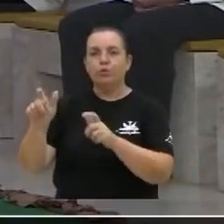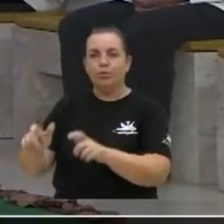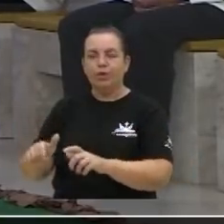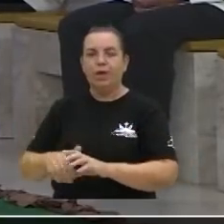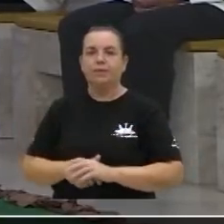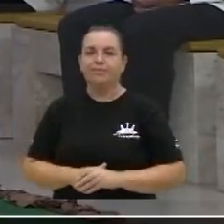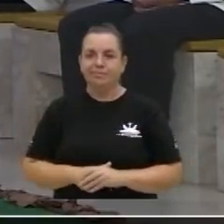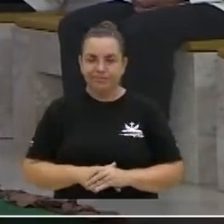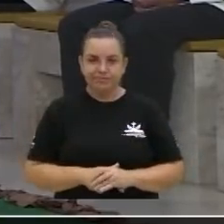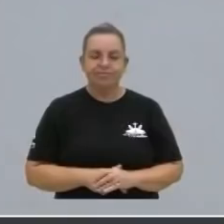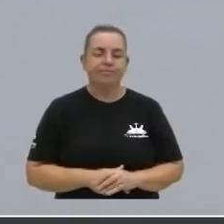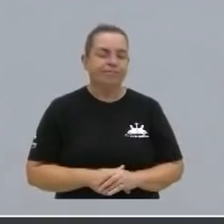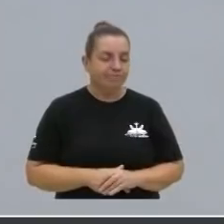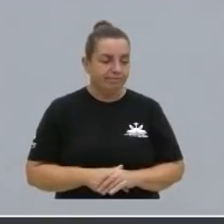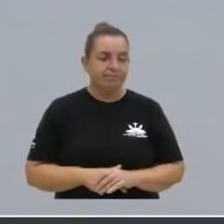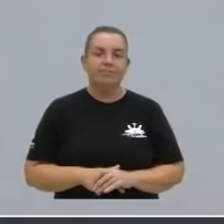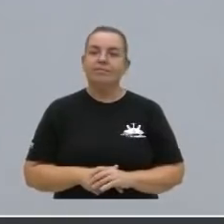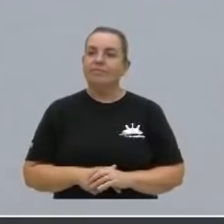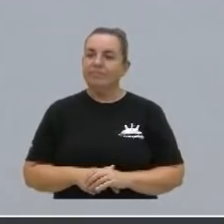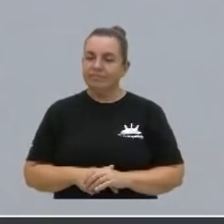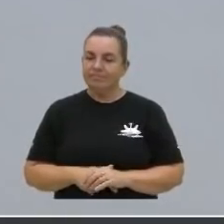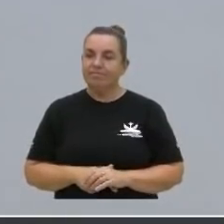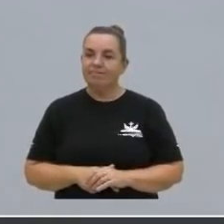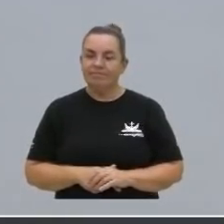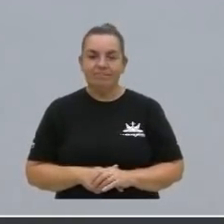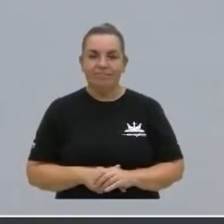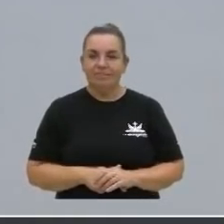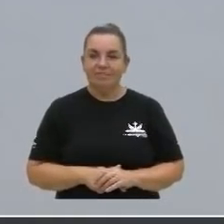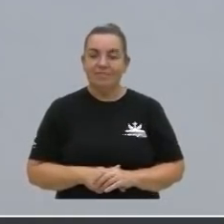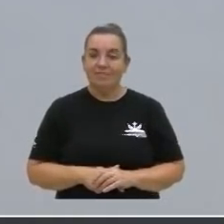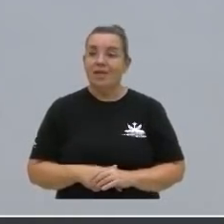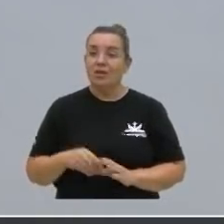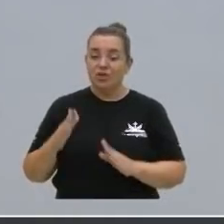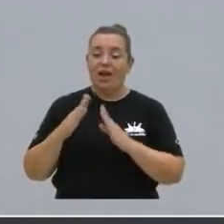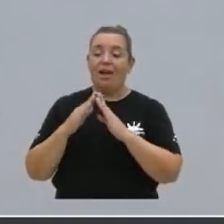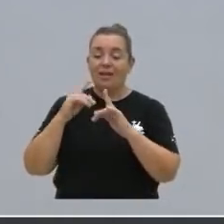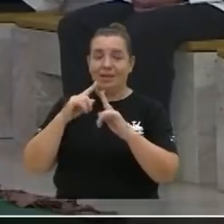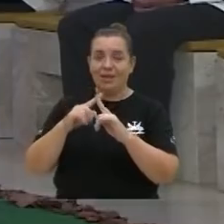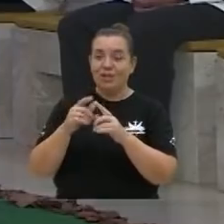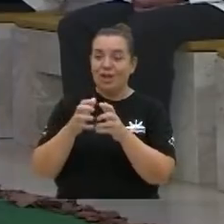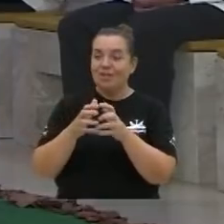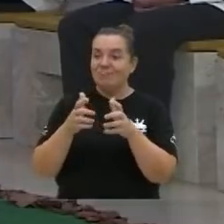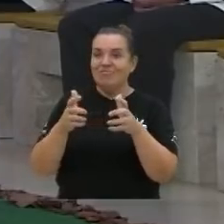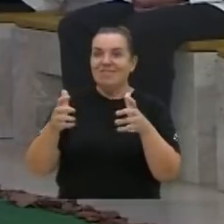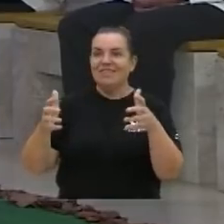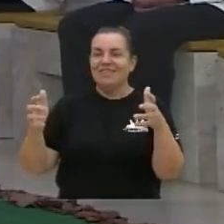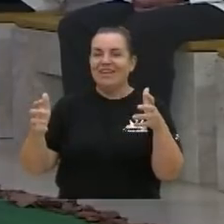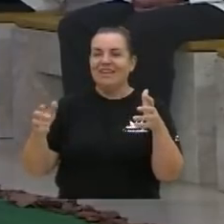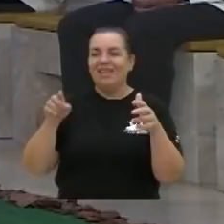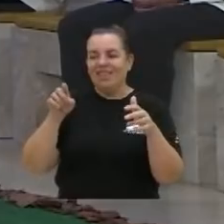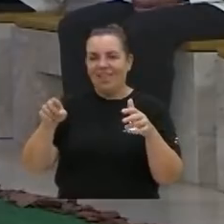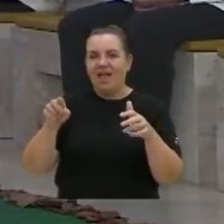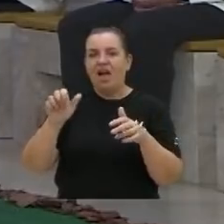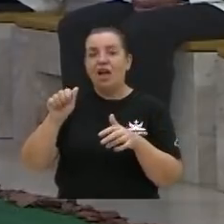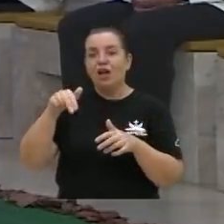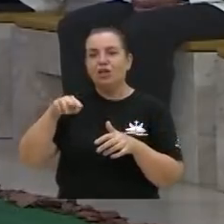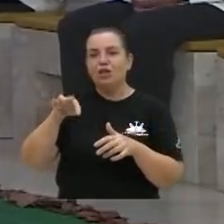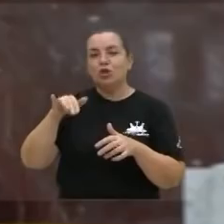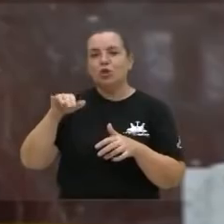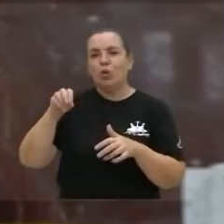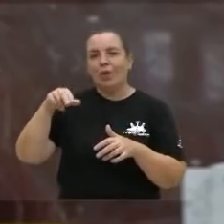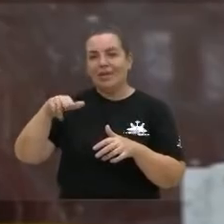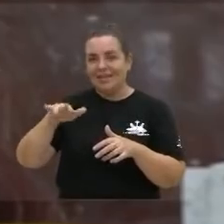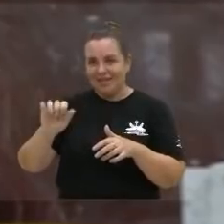Já foi a porção, já foi a igreja crescente na Antioquia. Se